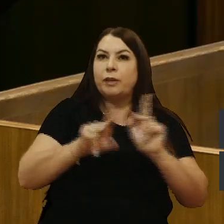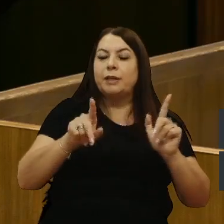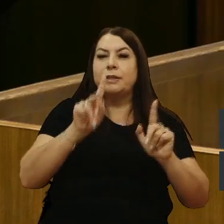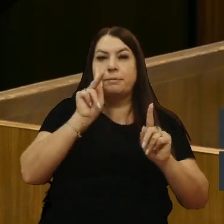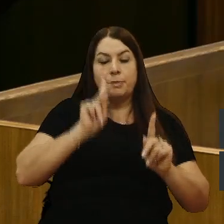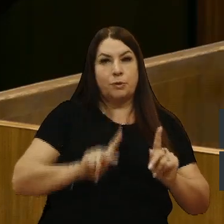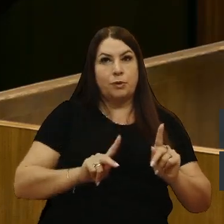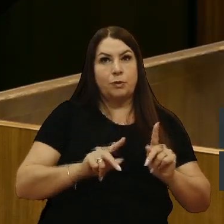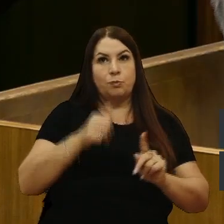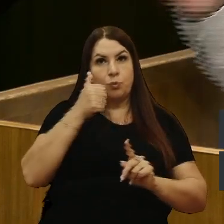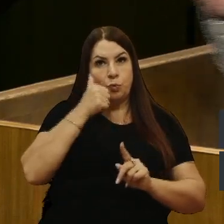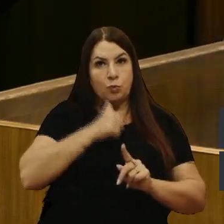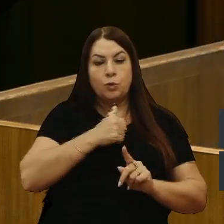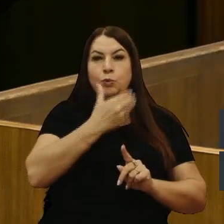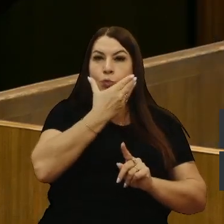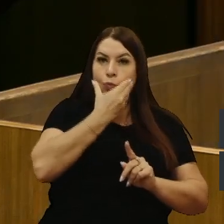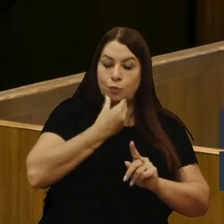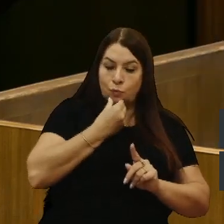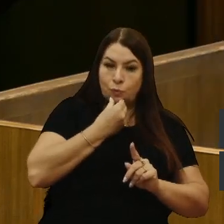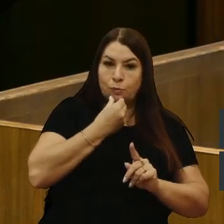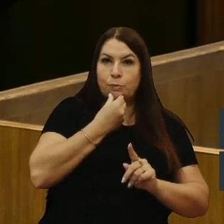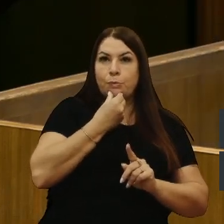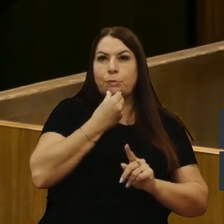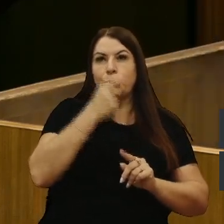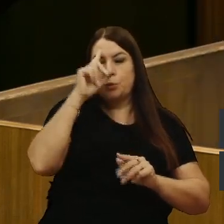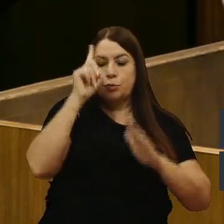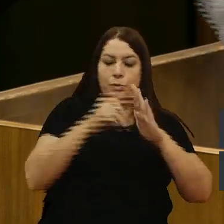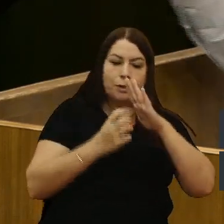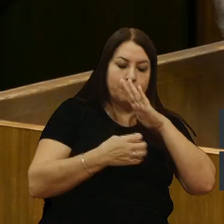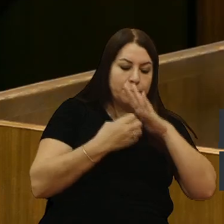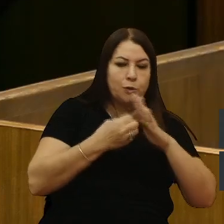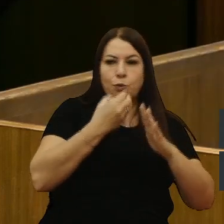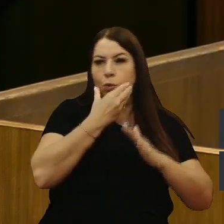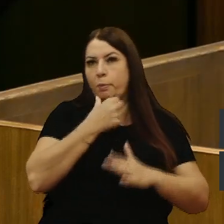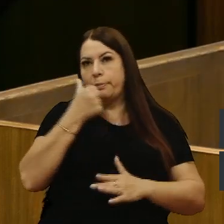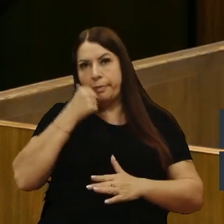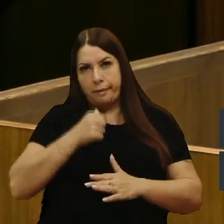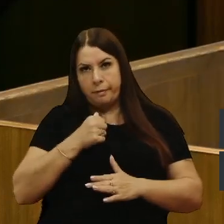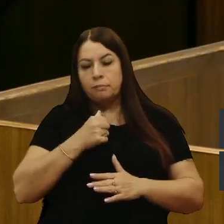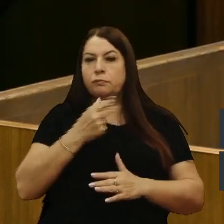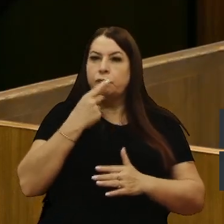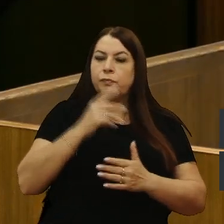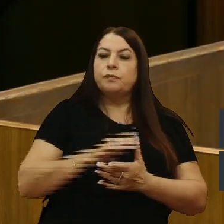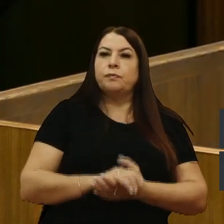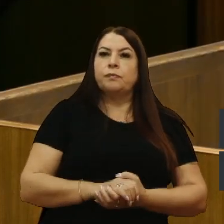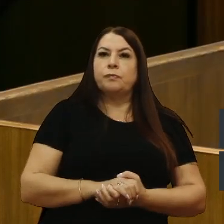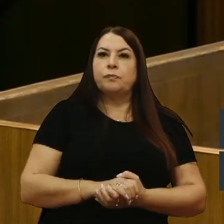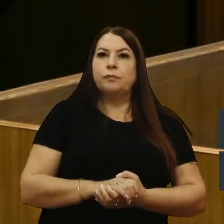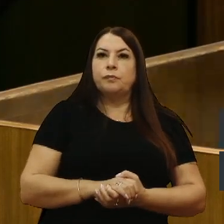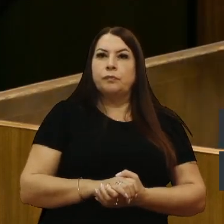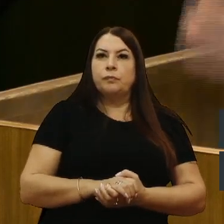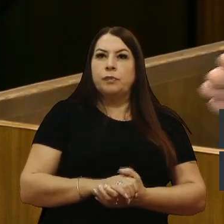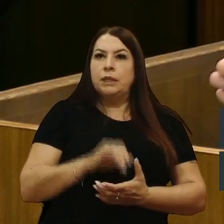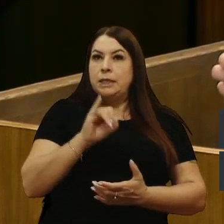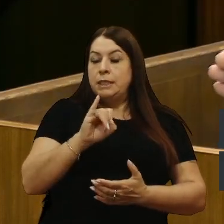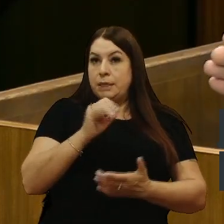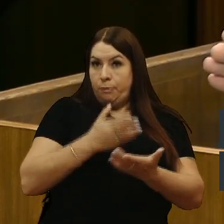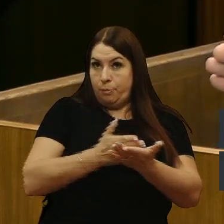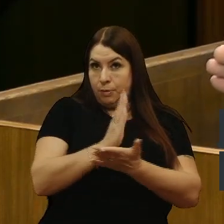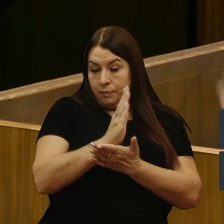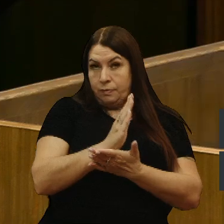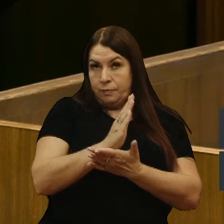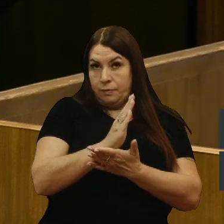pessoas, tanto mulheres como homens, empresárias e empresários, dizendo que, se for